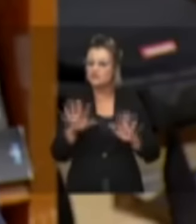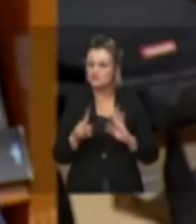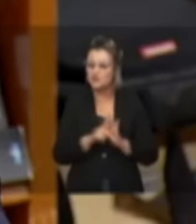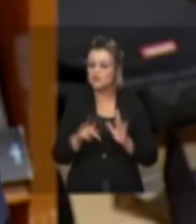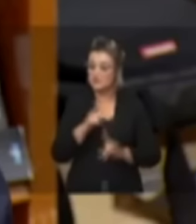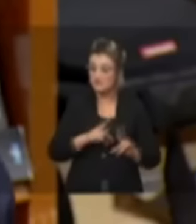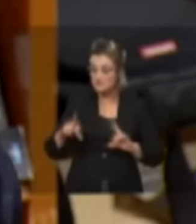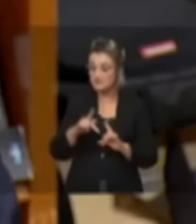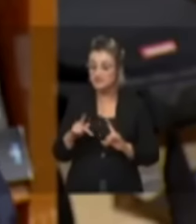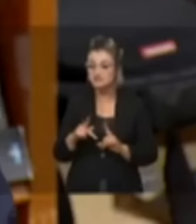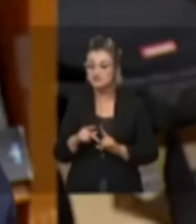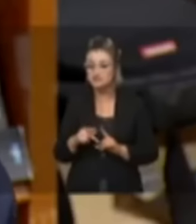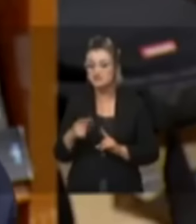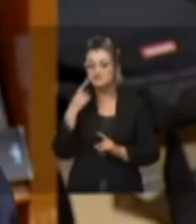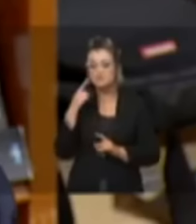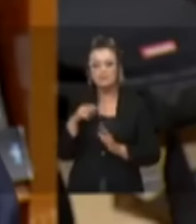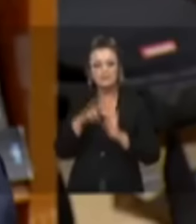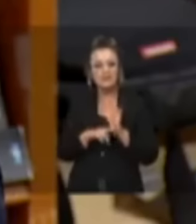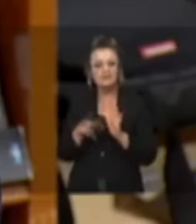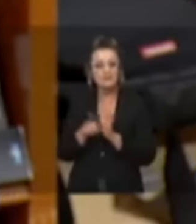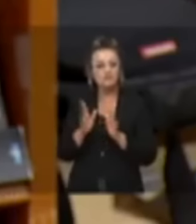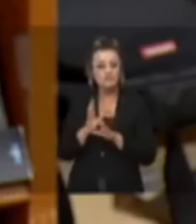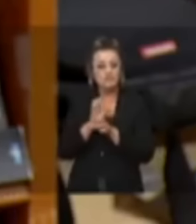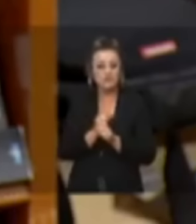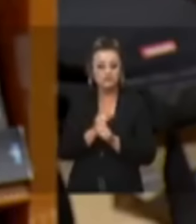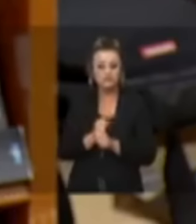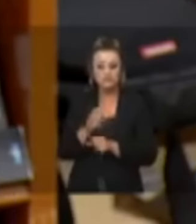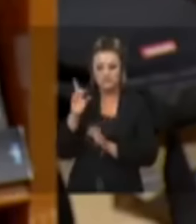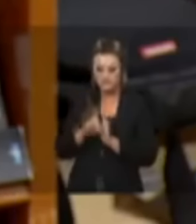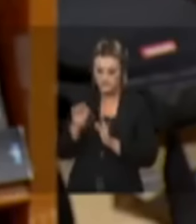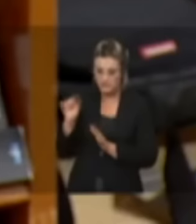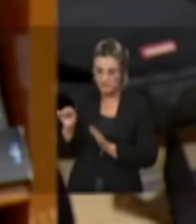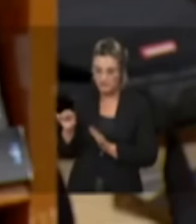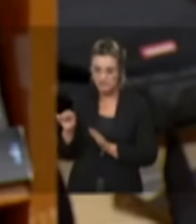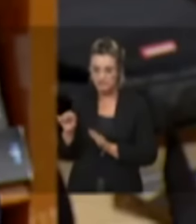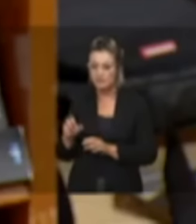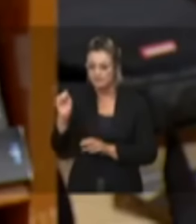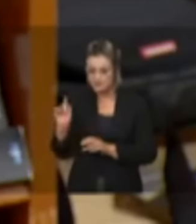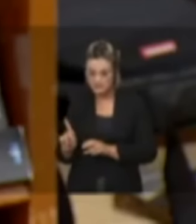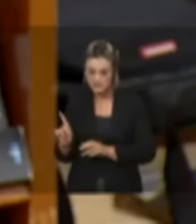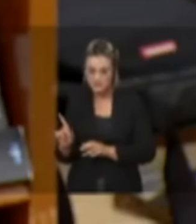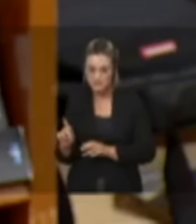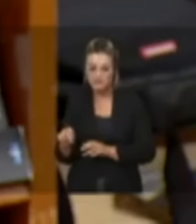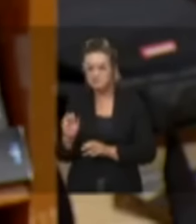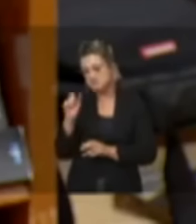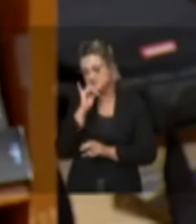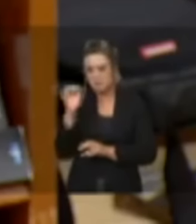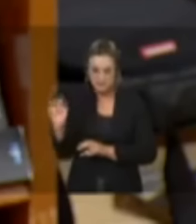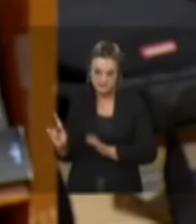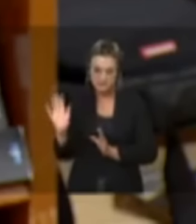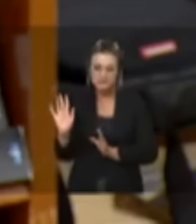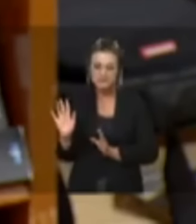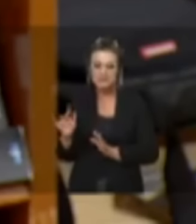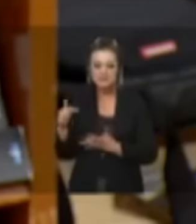Previdência previa uma regra de cálculo do benefício da aposentadoria por exemplo